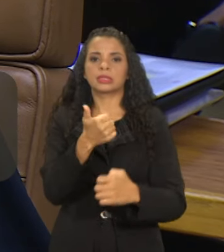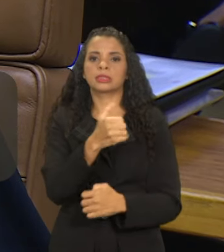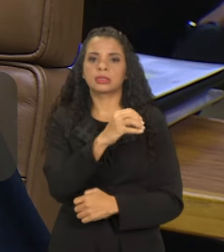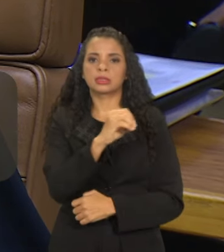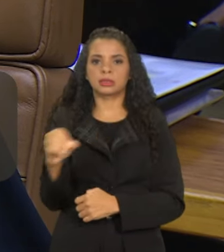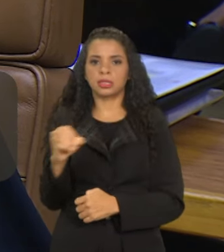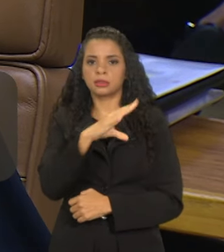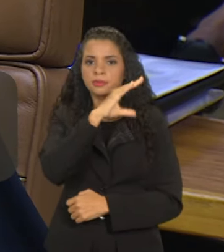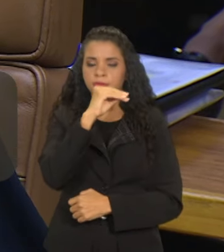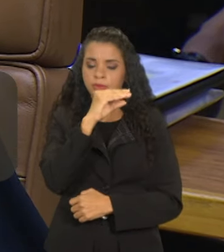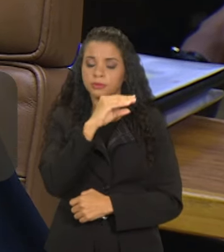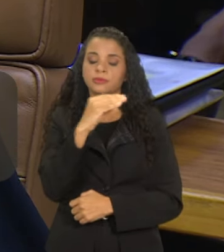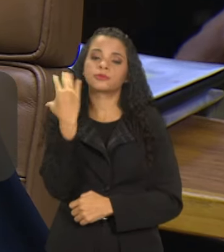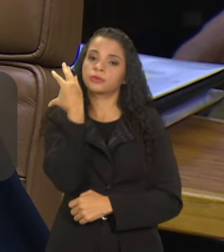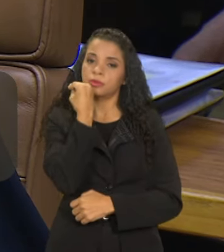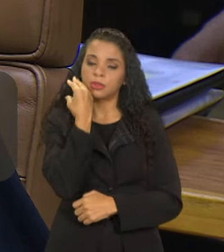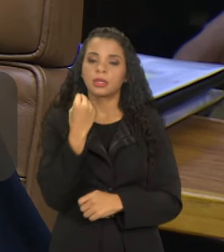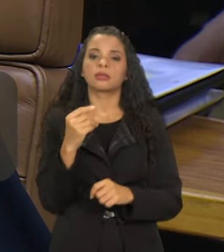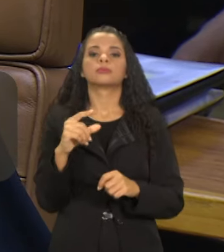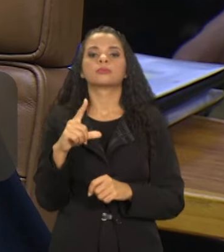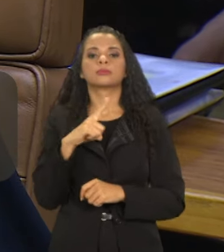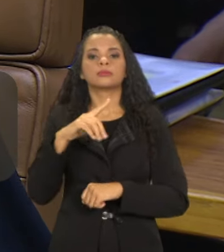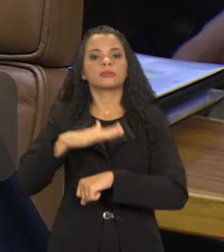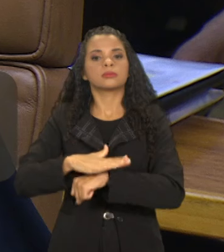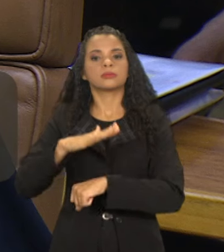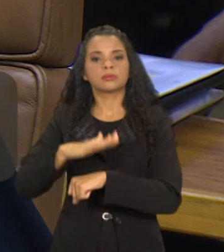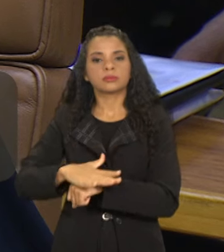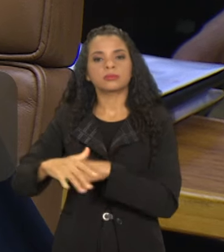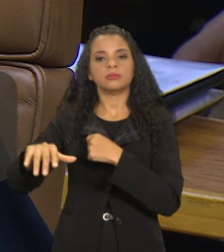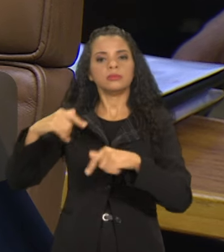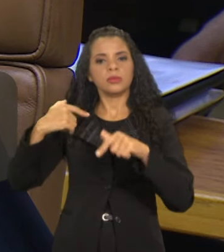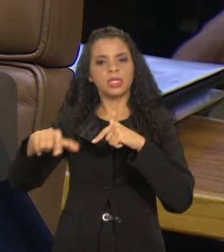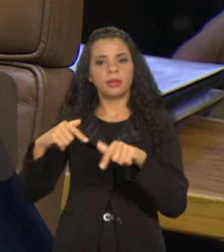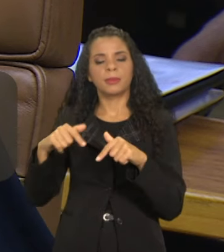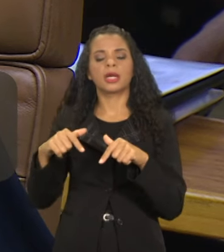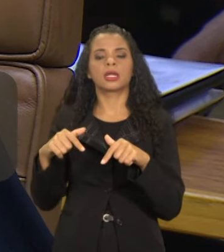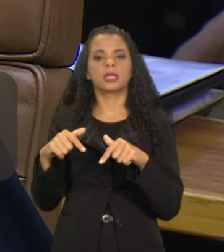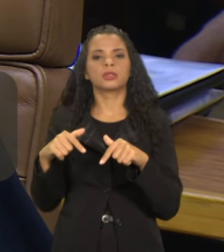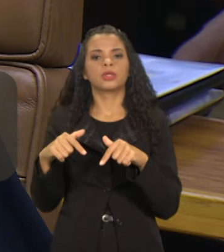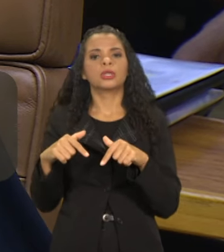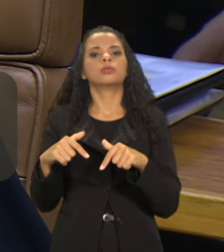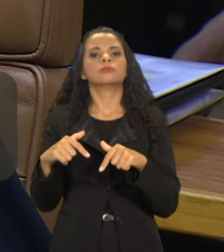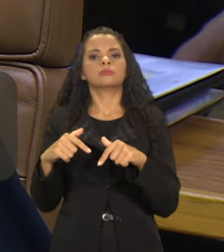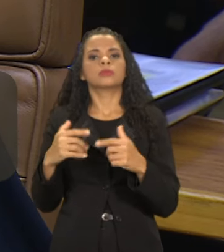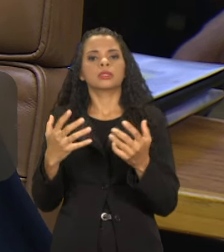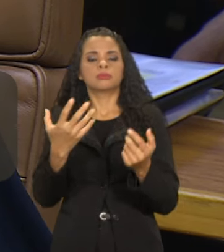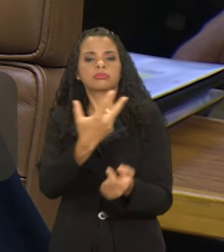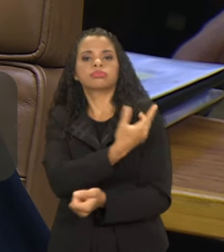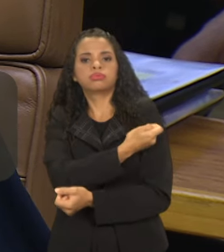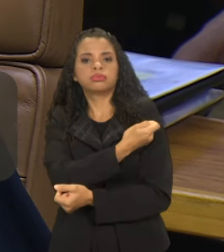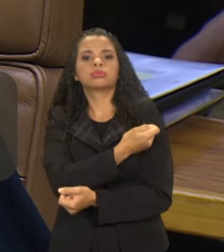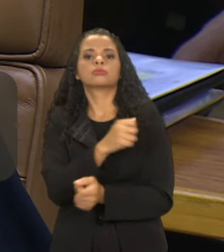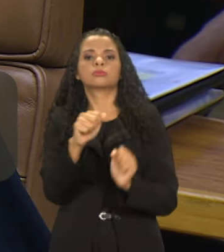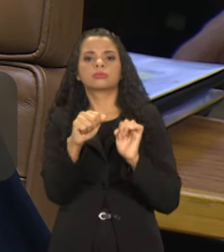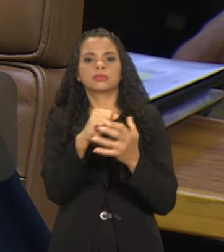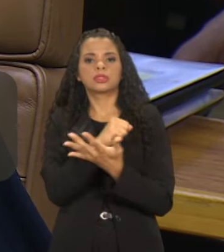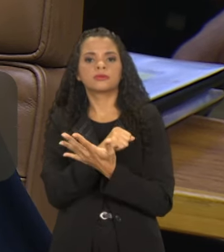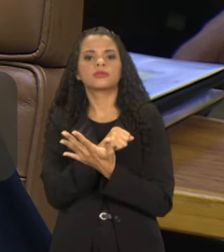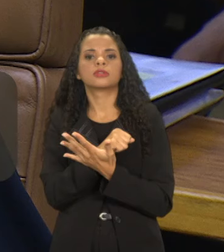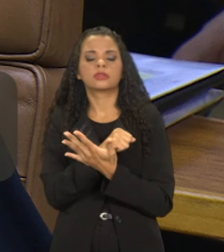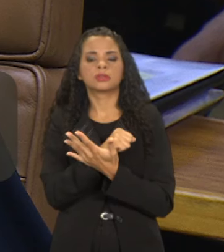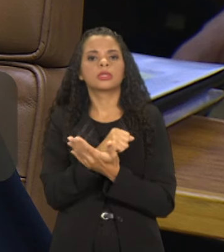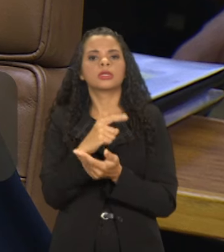menos 100 funcionários. O ato exigia que os trabalhadores cobertos recebessem uma vacina de Covid-19 e se anteciparia a leis